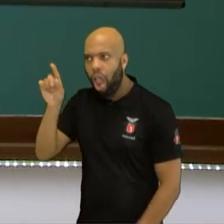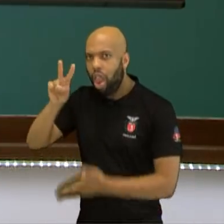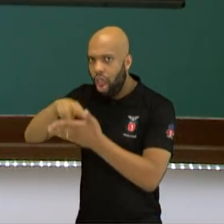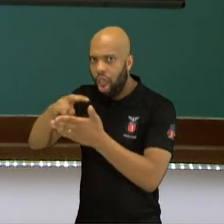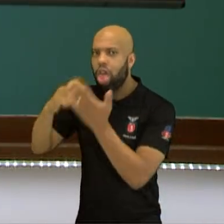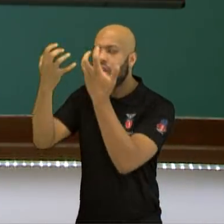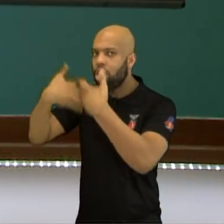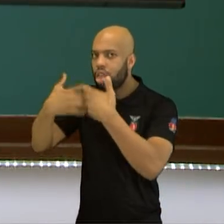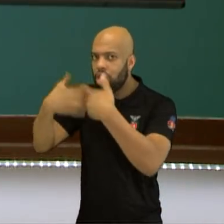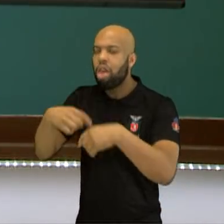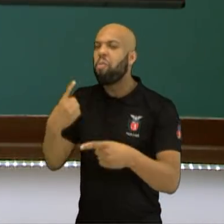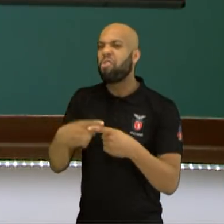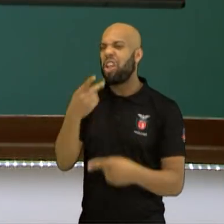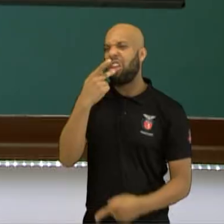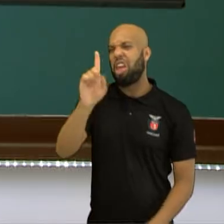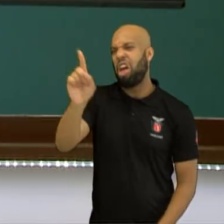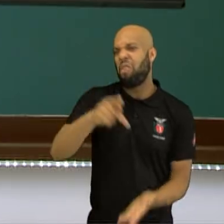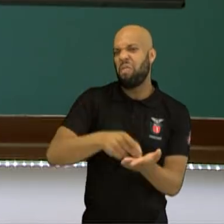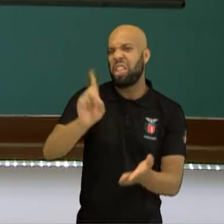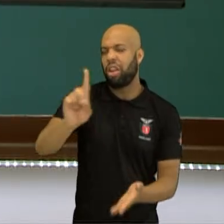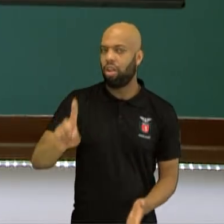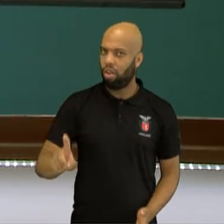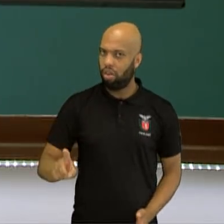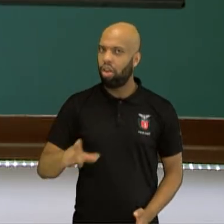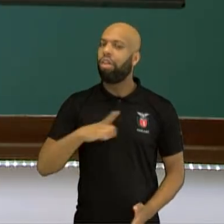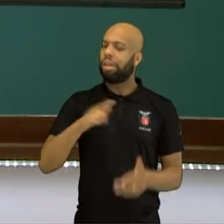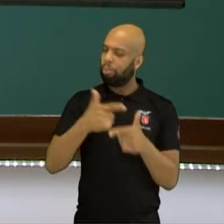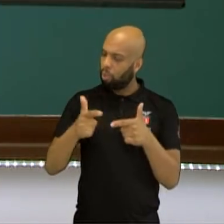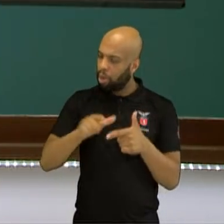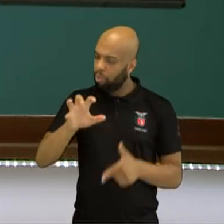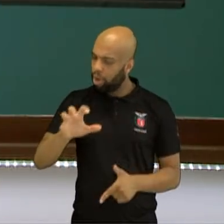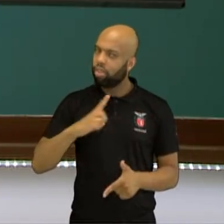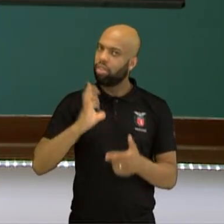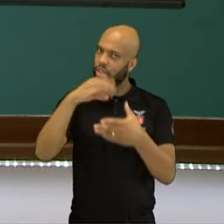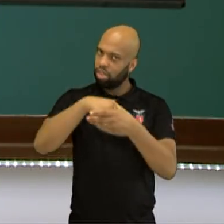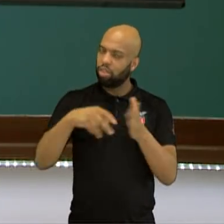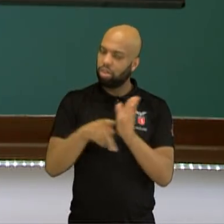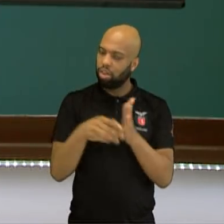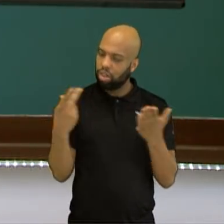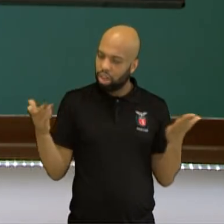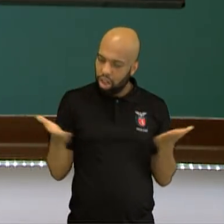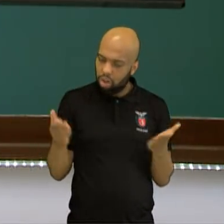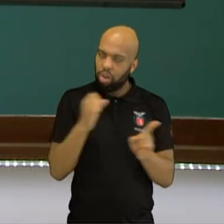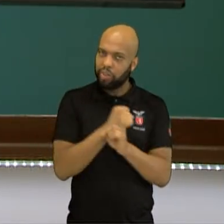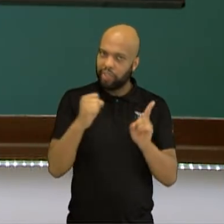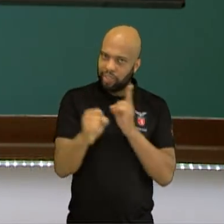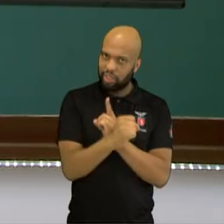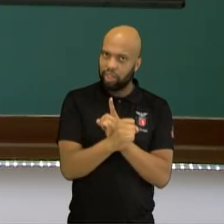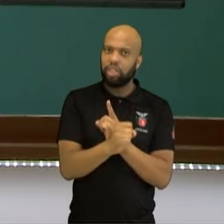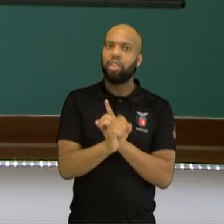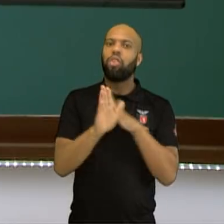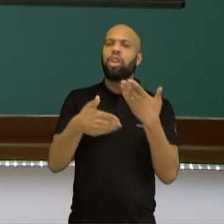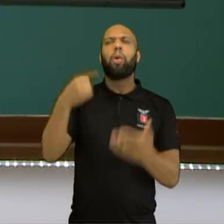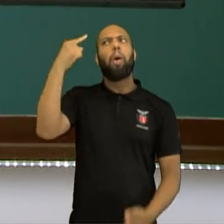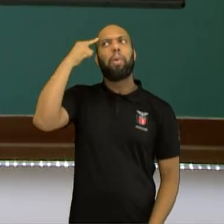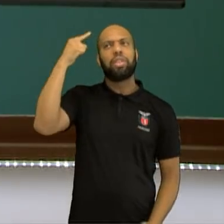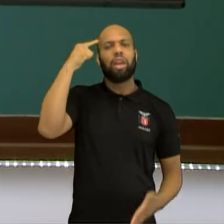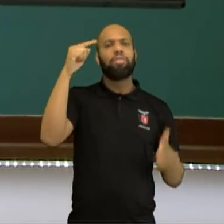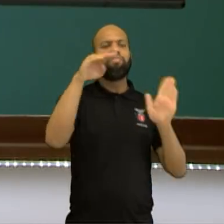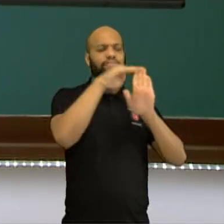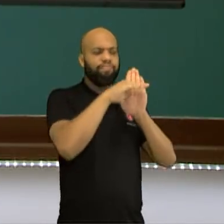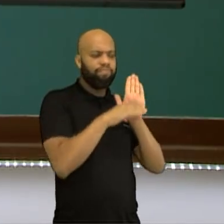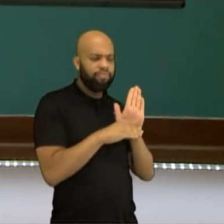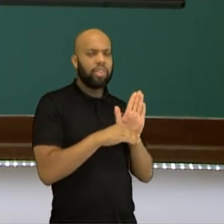negacionismo é um problema que a gente tem enfrentado, é um problema muito atual, né? Então, pensar quais são os critérios